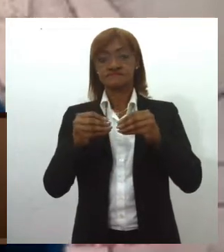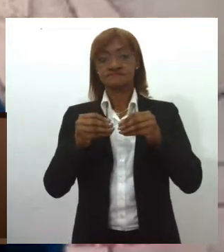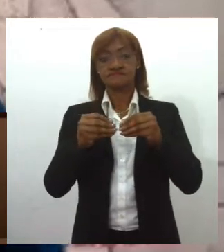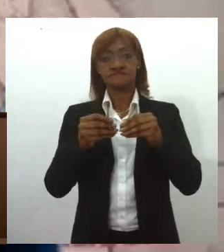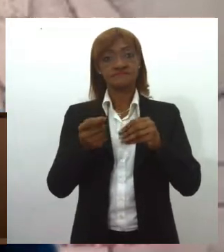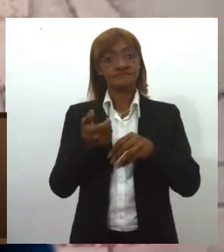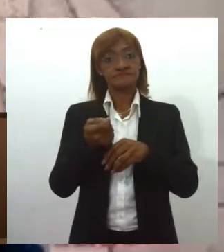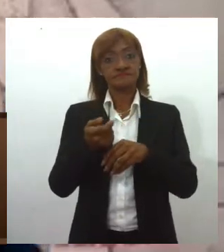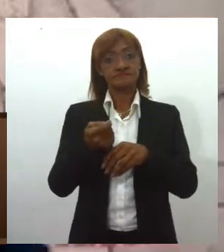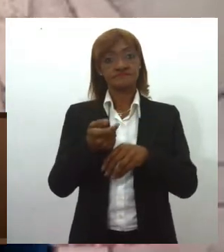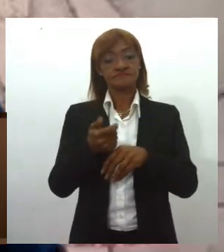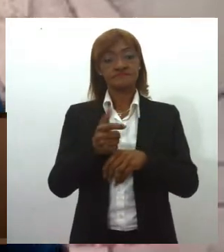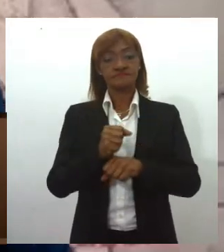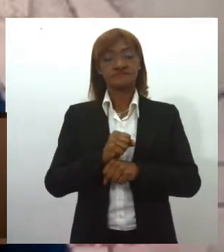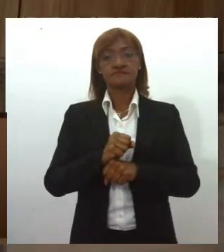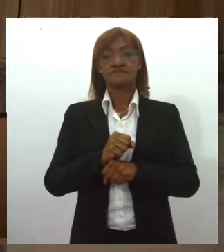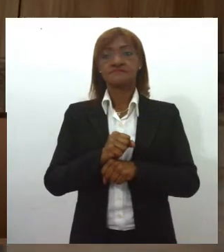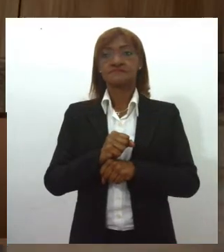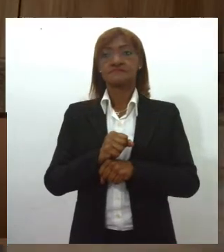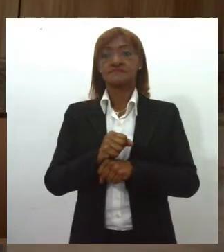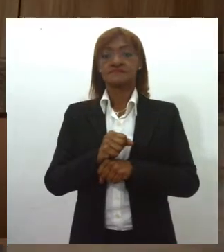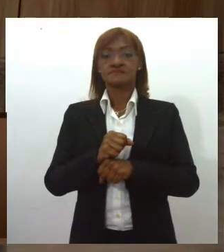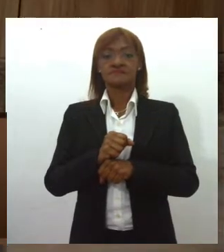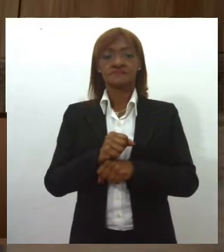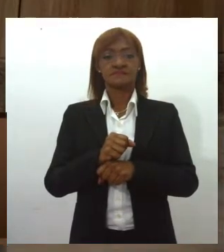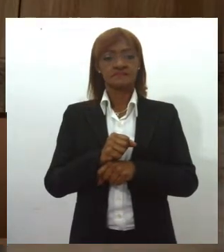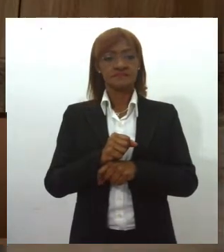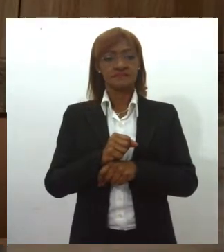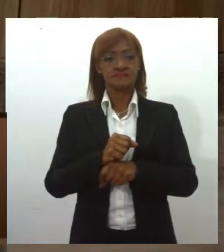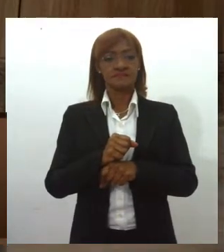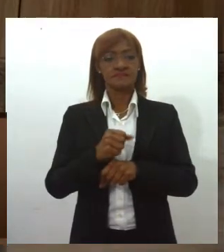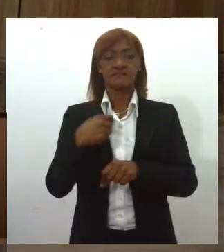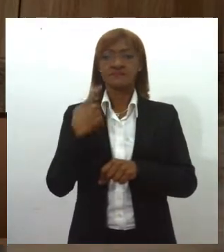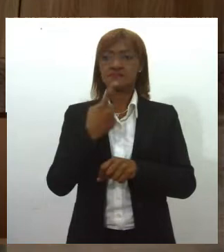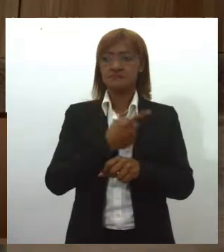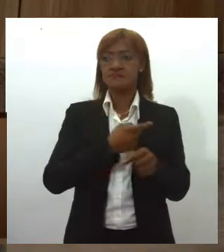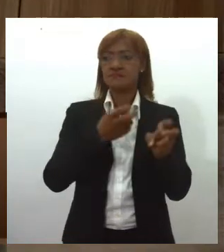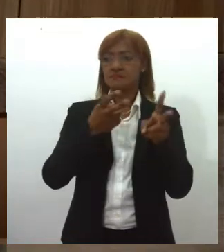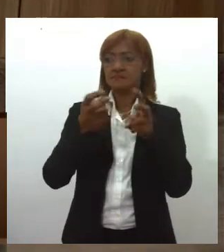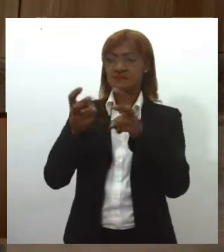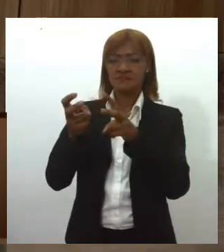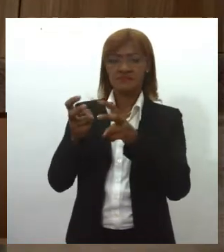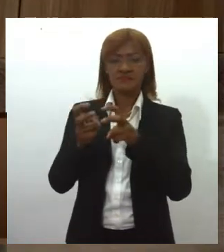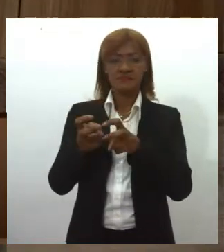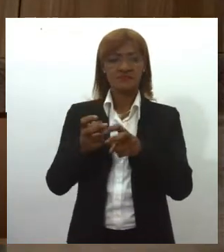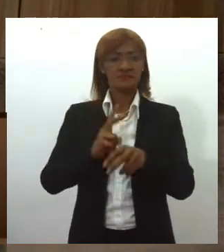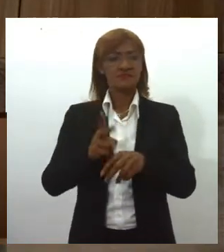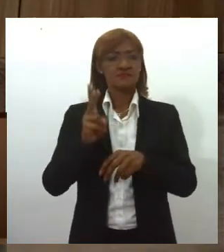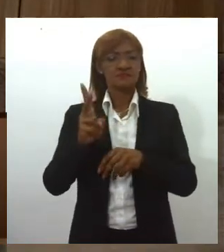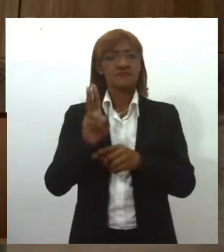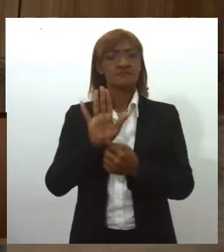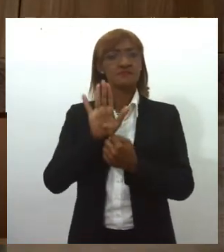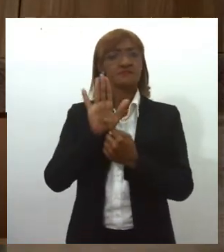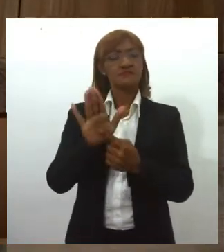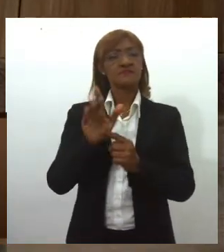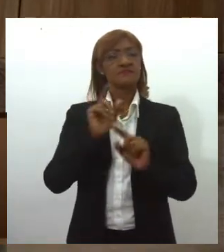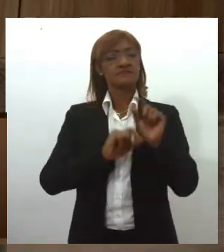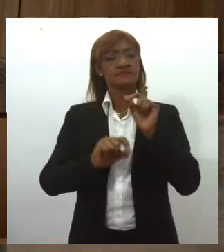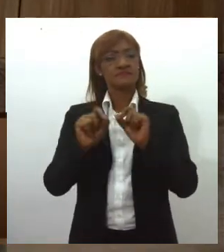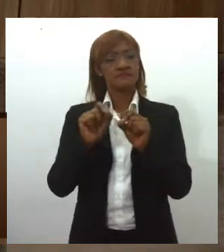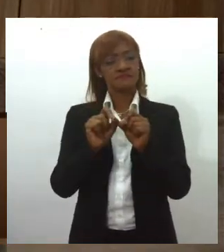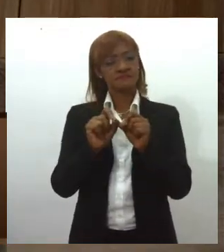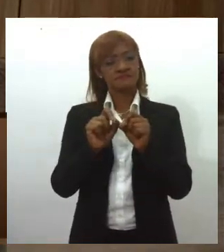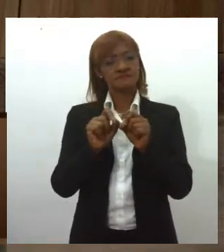pouco. Doutor Renan, a gente tem visto em estudos, né, e o que a medicina mostra que o câncer de